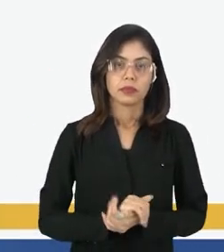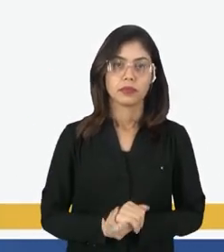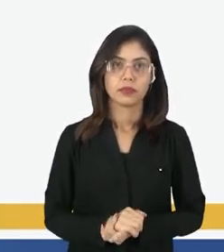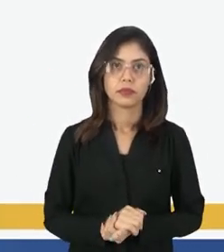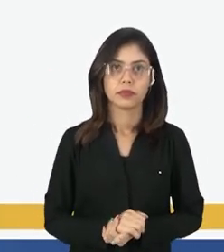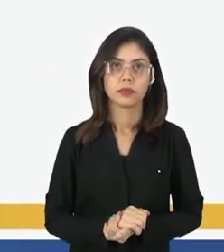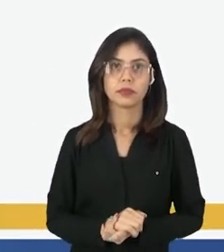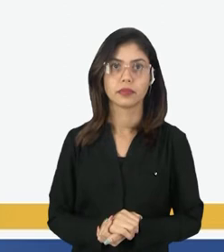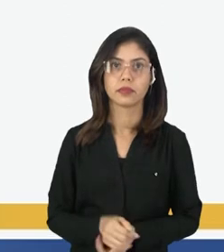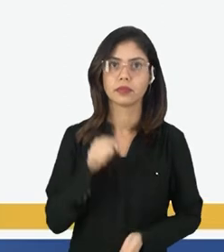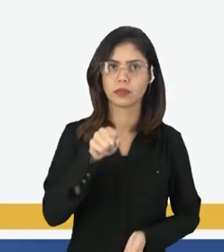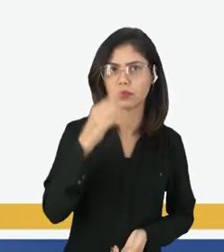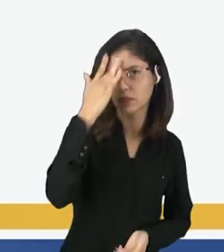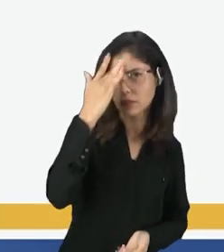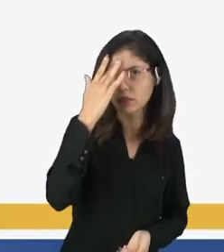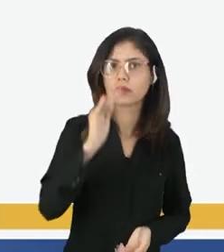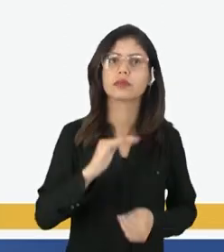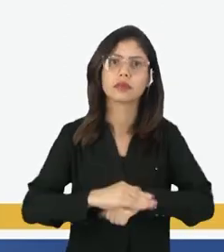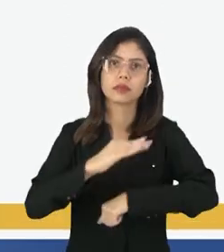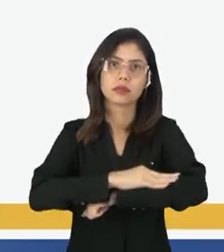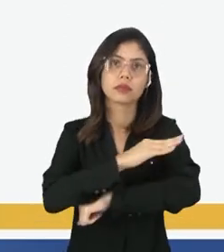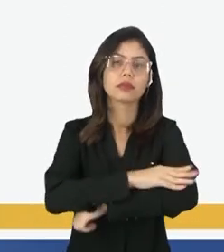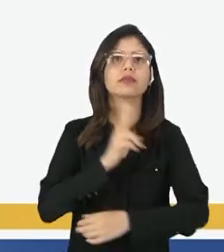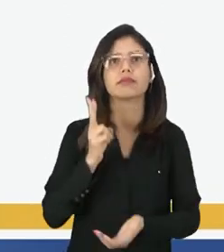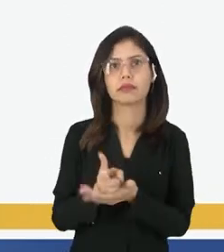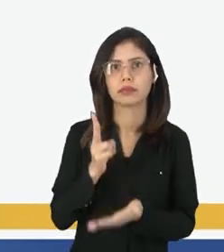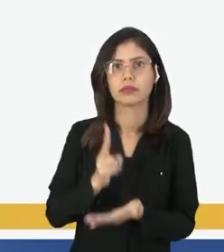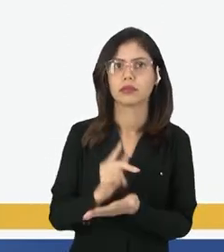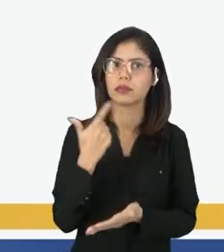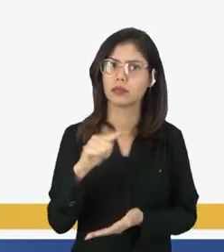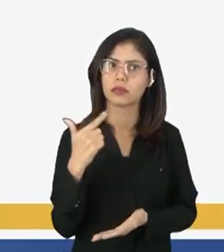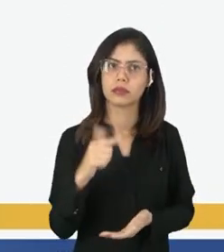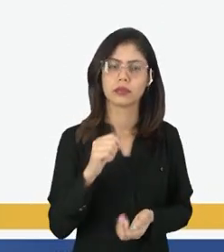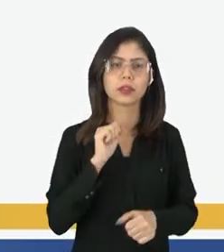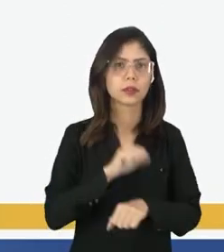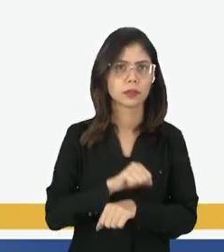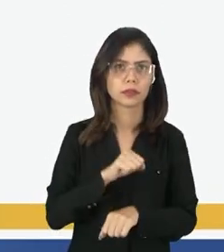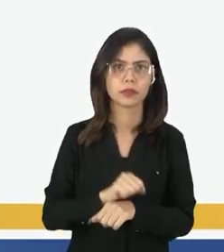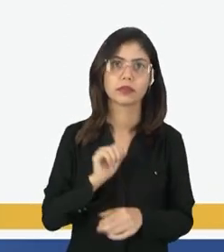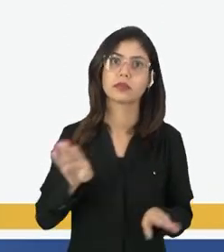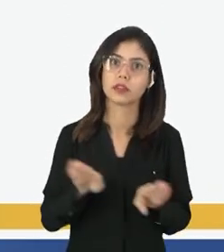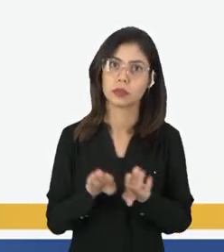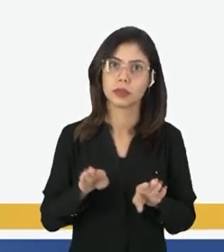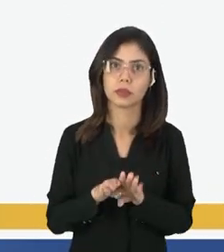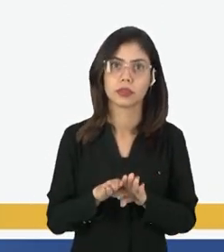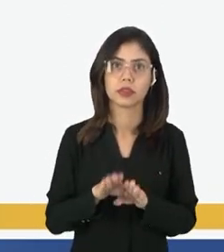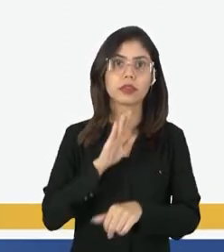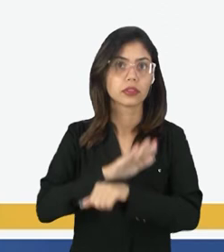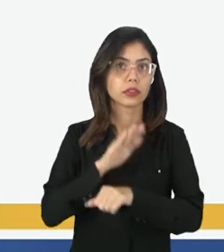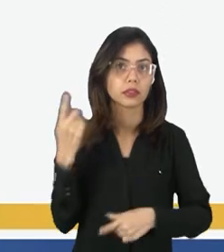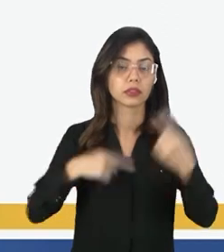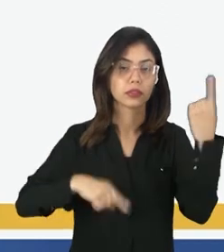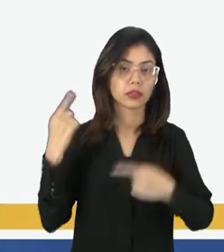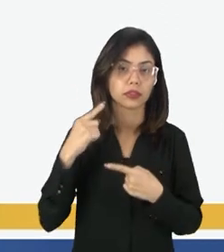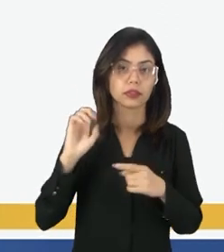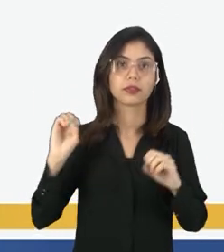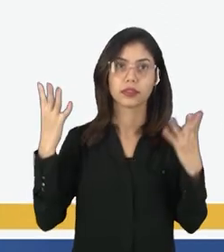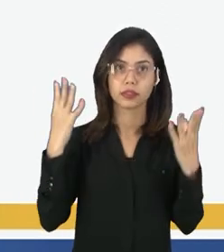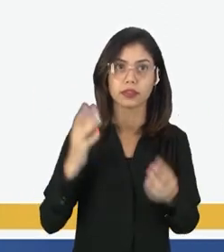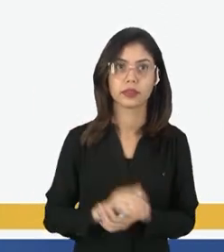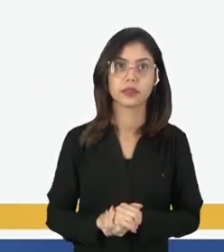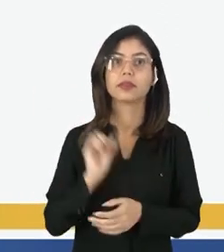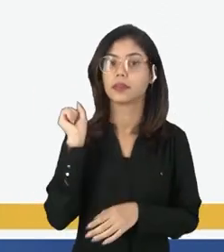O que são seis você acha que o sapo Mesmo não tendo sido esperado também contribuiu para o sucesso da